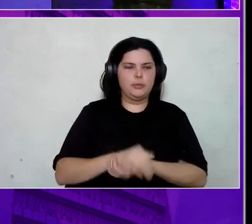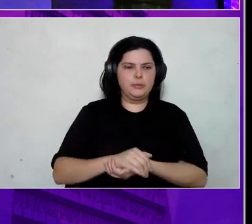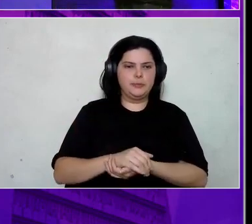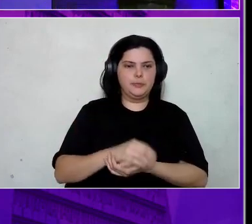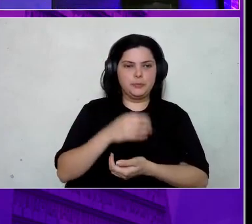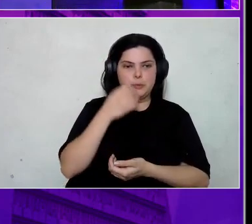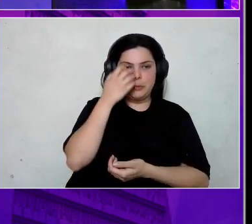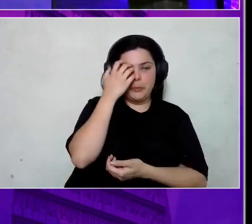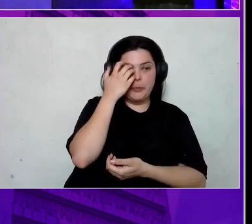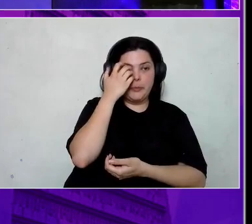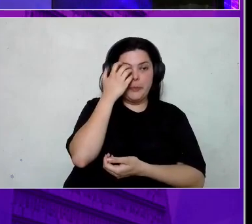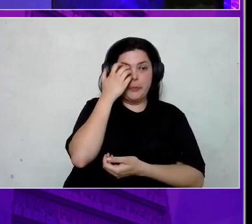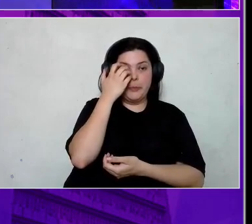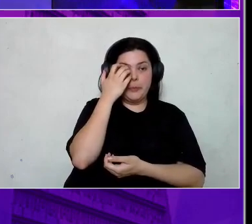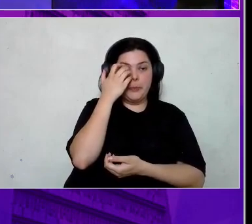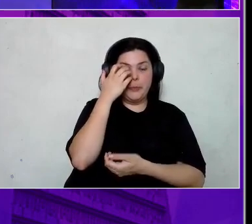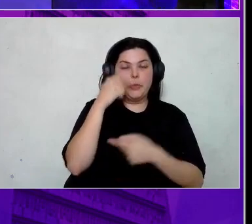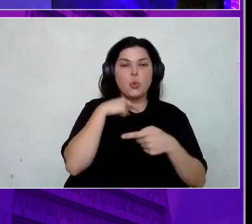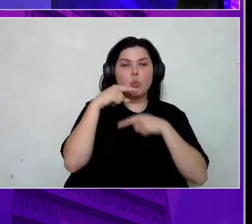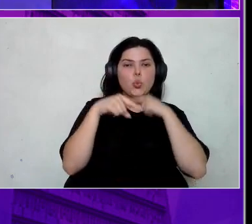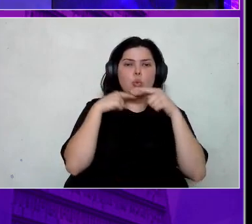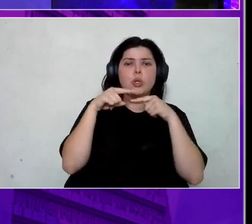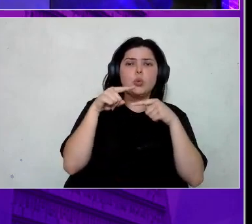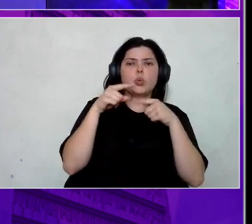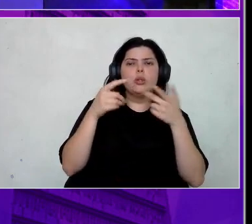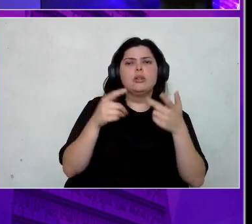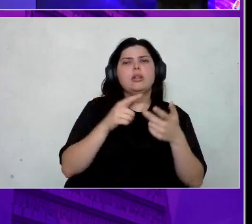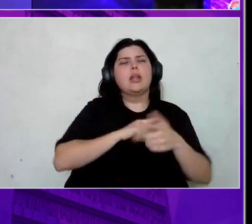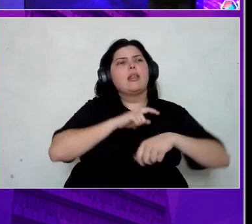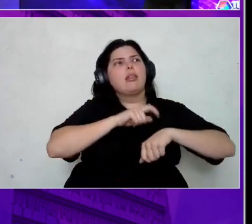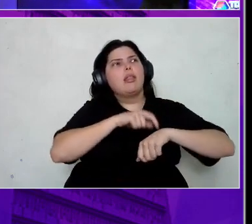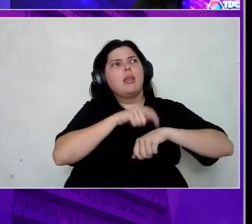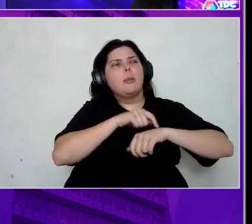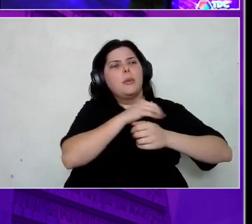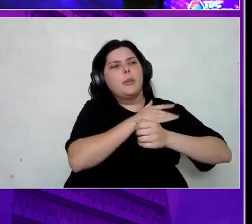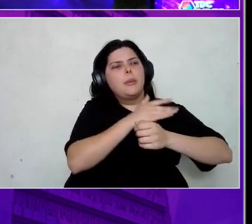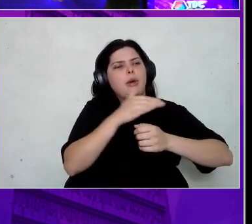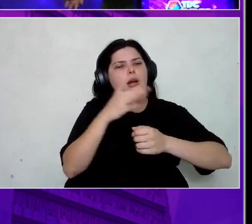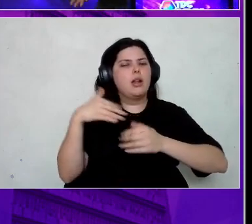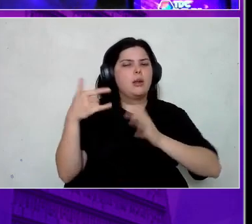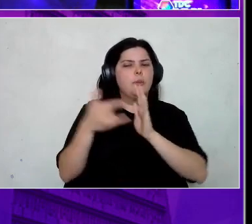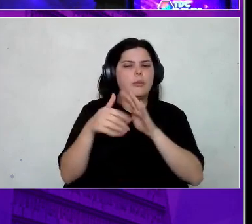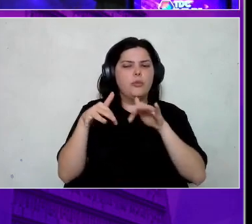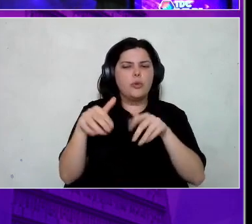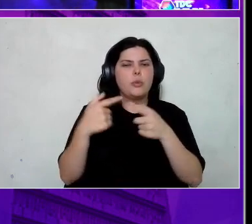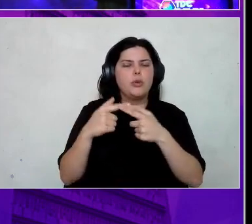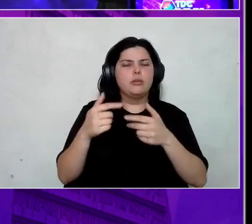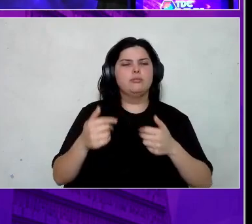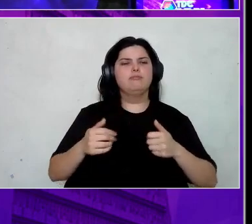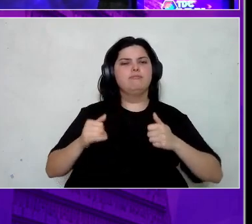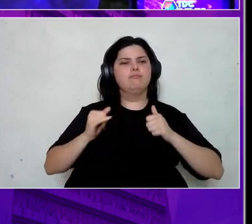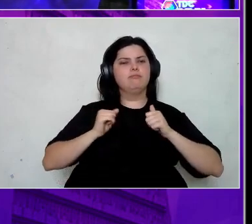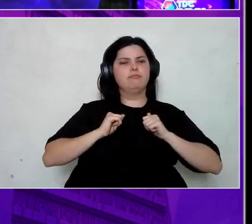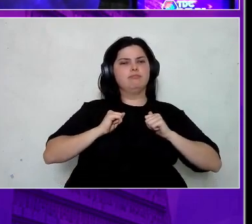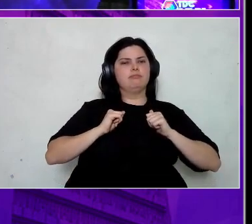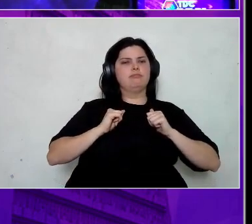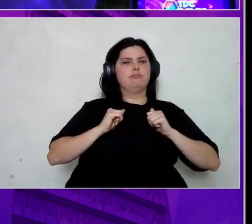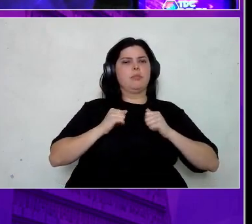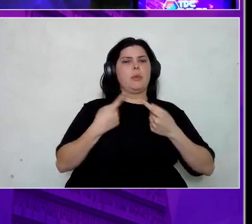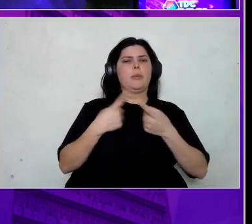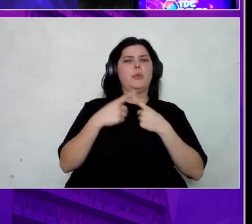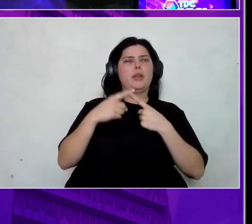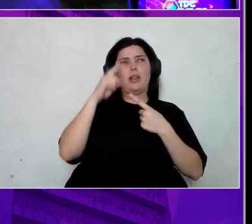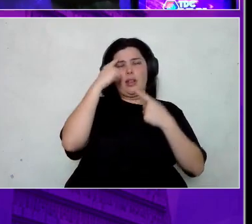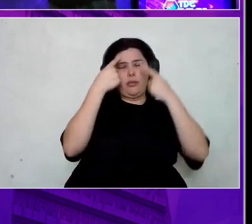vem a pergunta, né? Se você tem tanto tempo ali na área de desenvolvimento, você está tão confortável, por que você vai inventar de ir para a área de